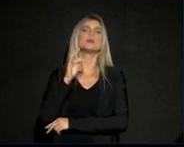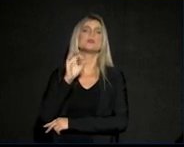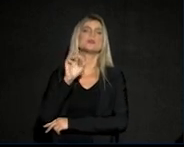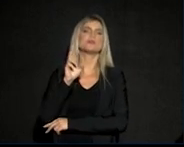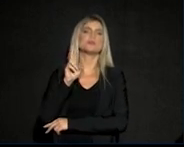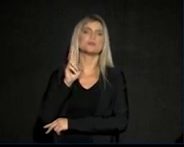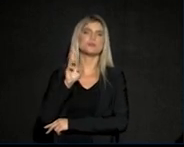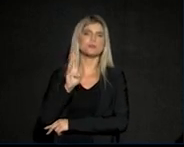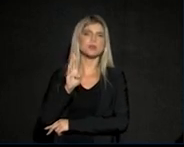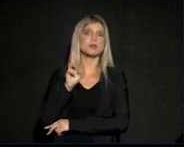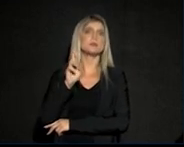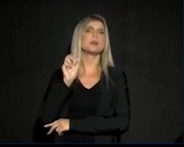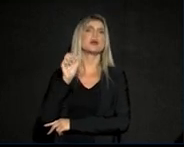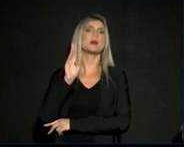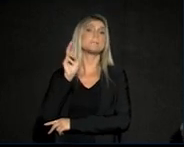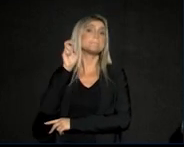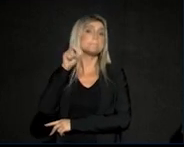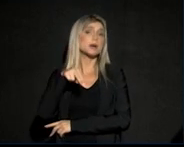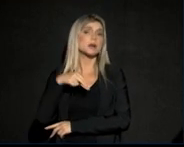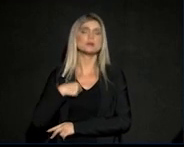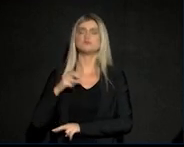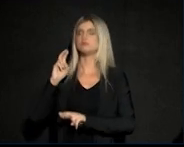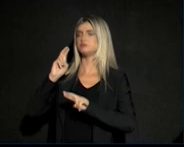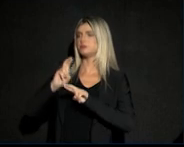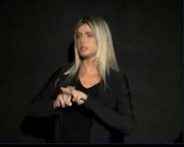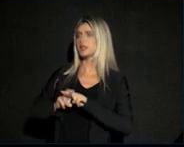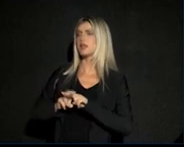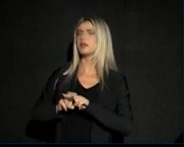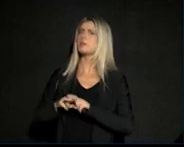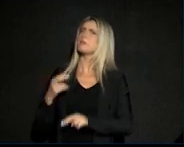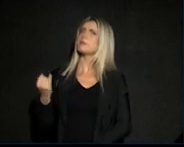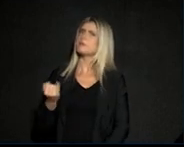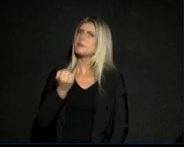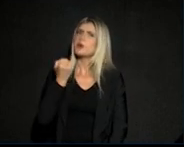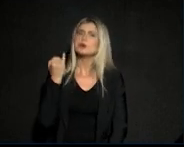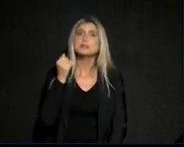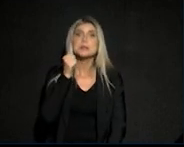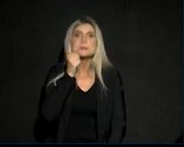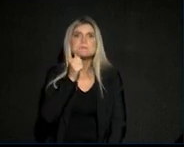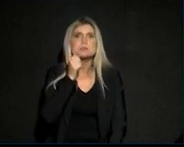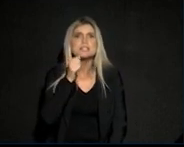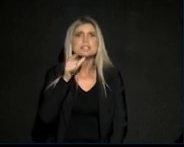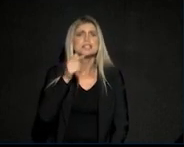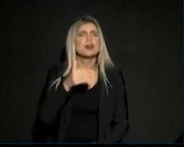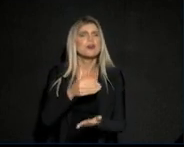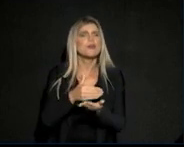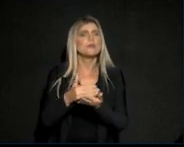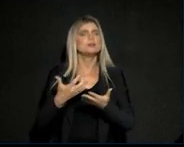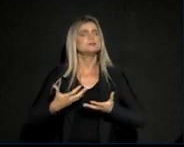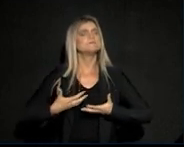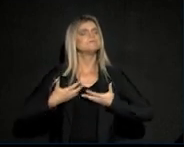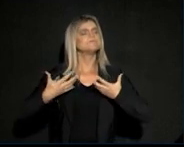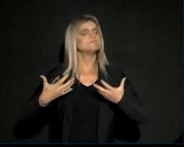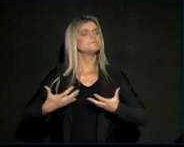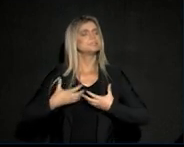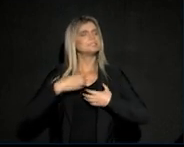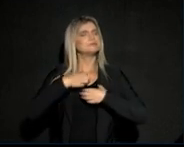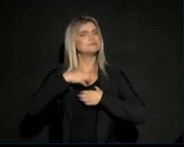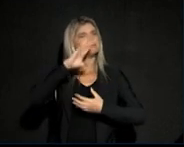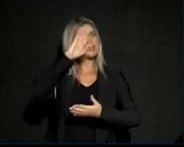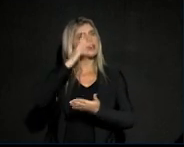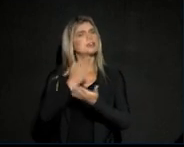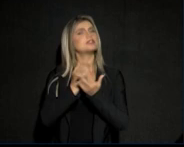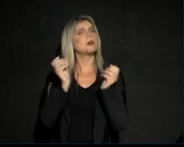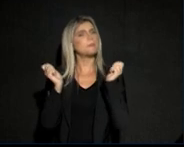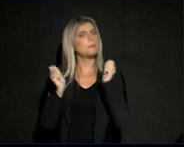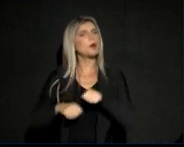eu acho que é importante para as meninas que estão começando e se inspirarem saber em que podem enxergar que é vai lá e